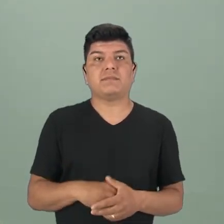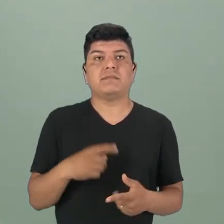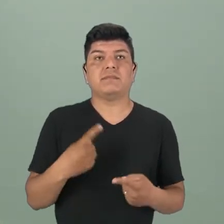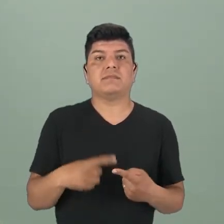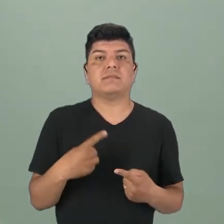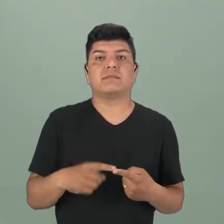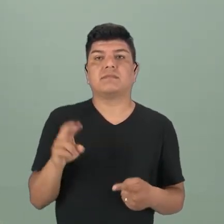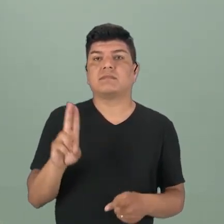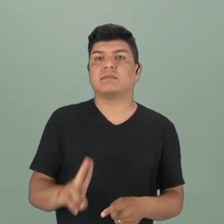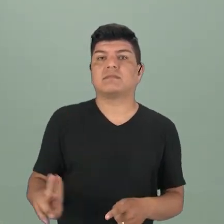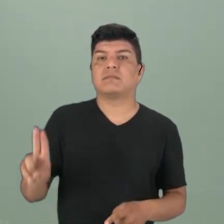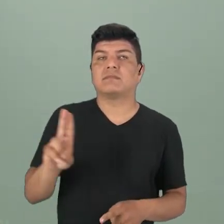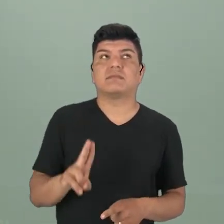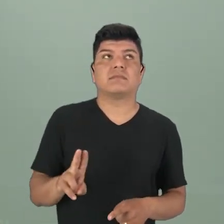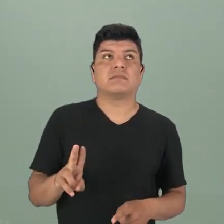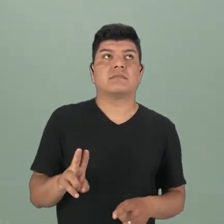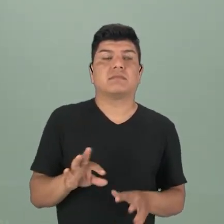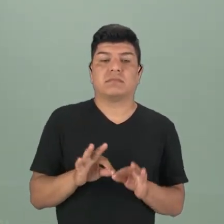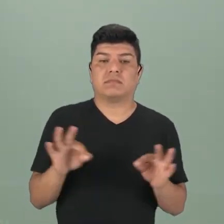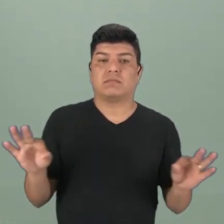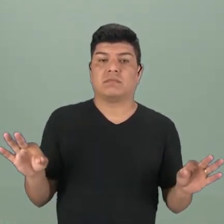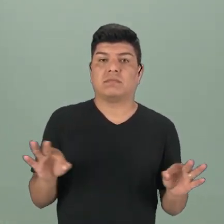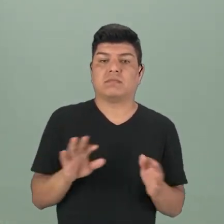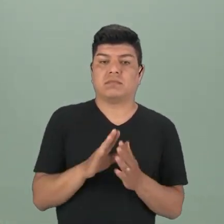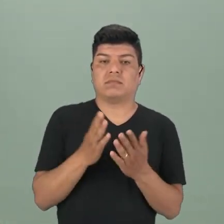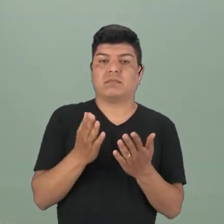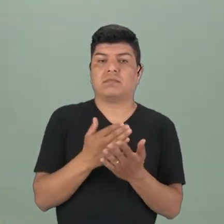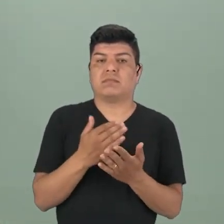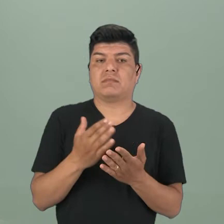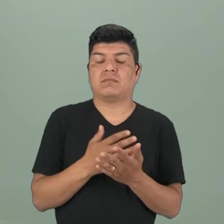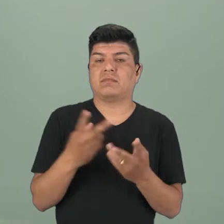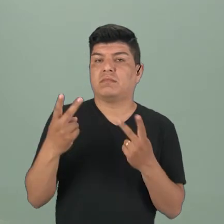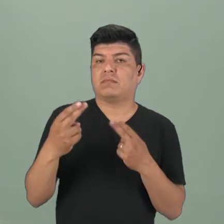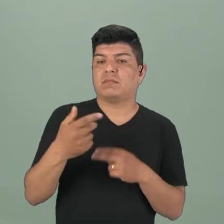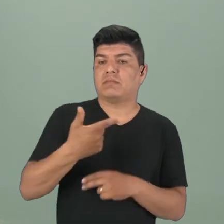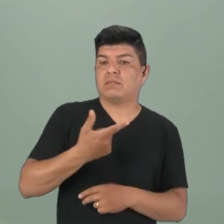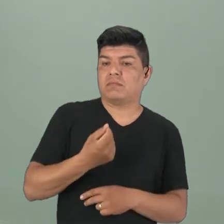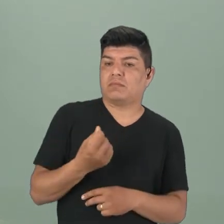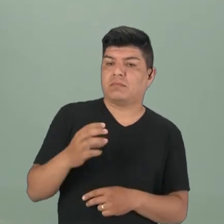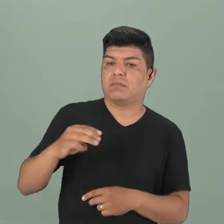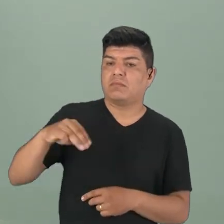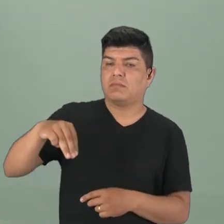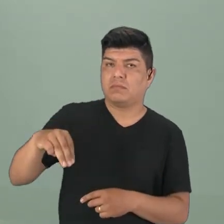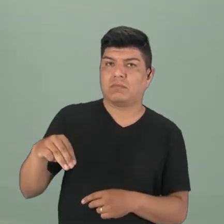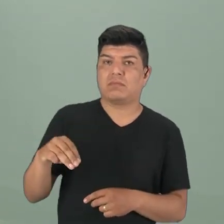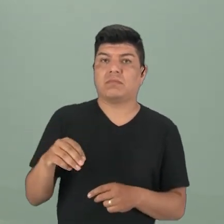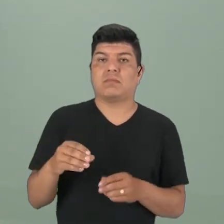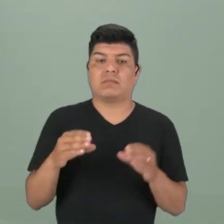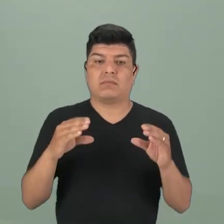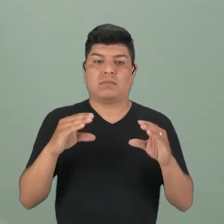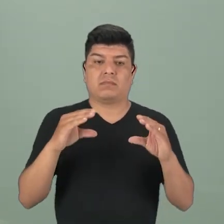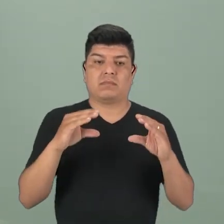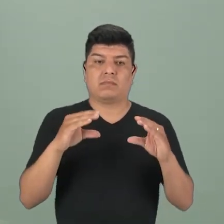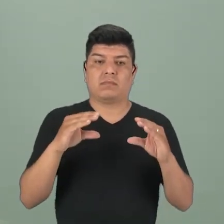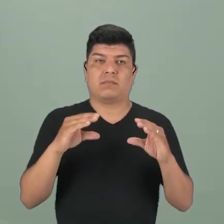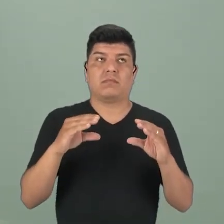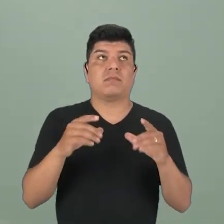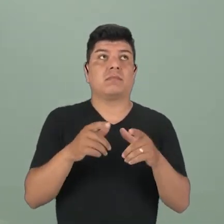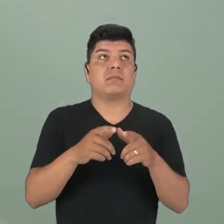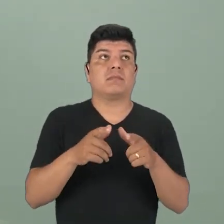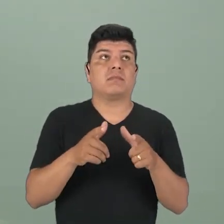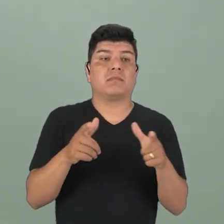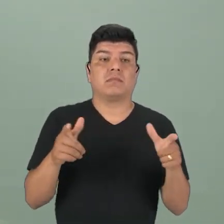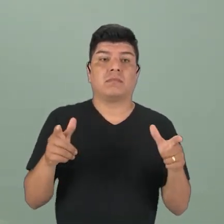que eu uso essas... Se eu falar sobre a largura do livro, eu já sei que é 20 centímetros. Se eu falar da espessura, que no caso, ó,